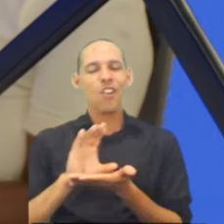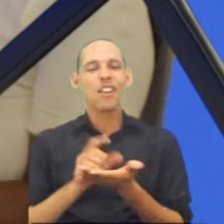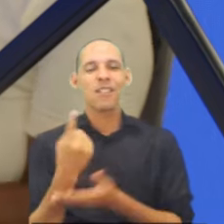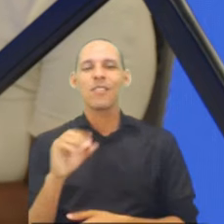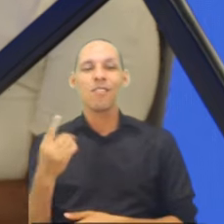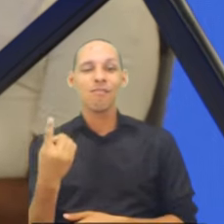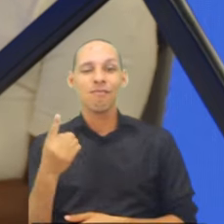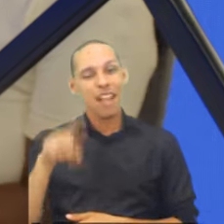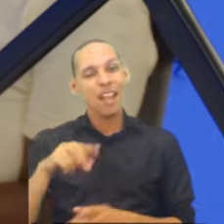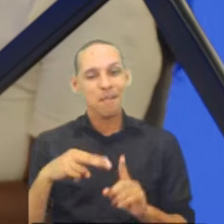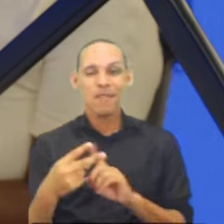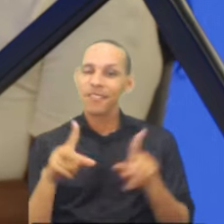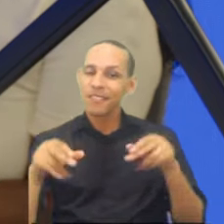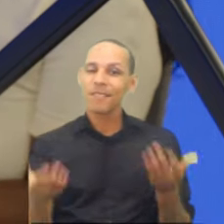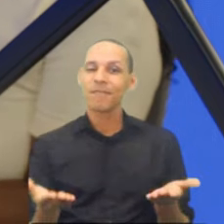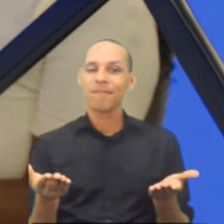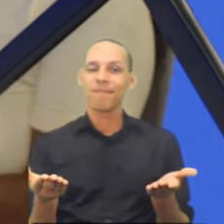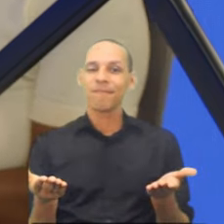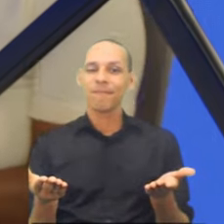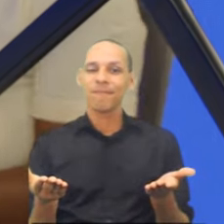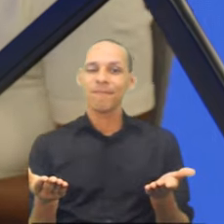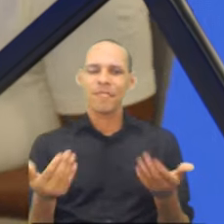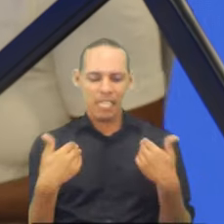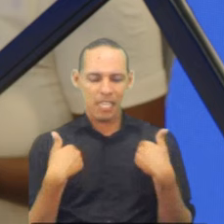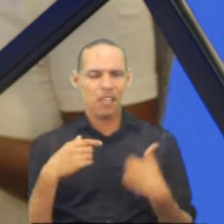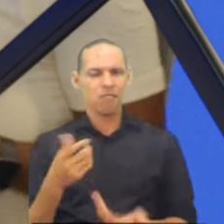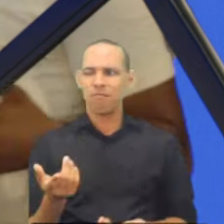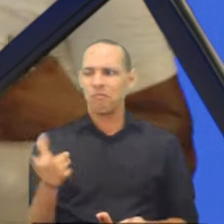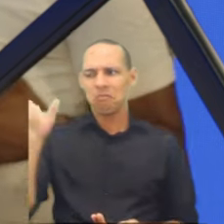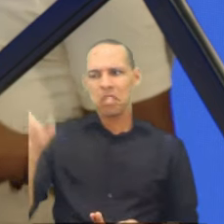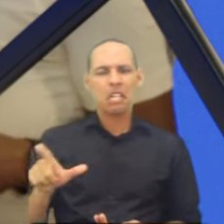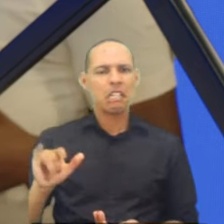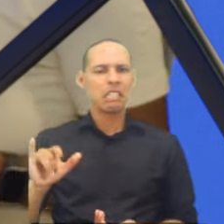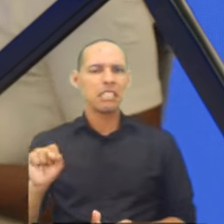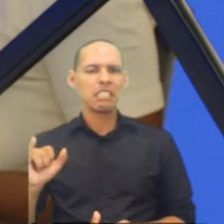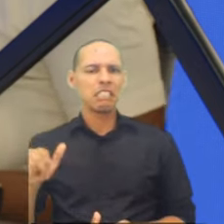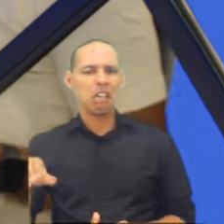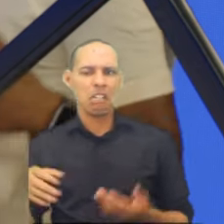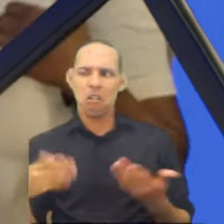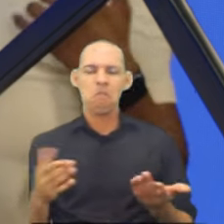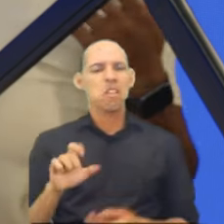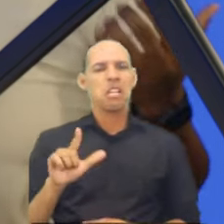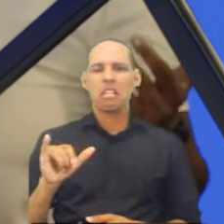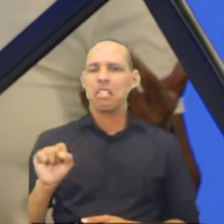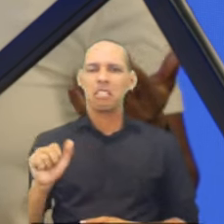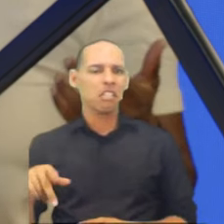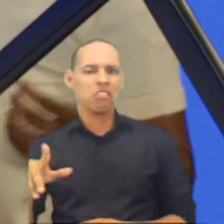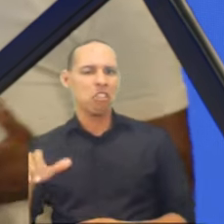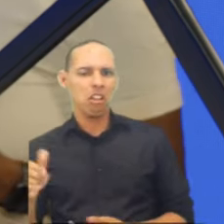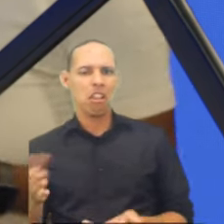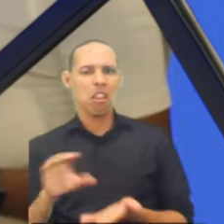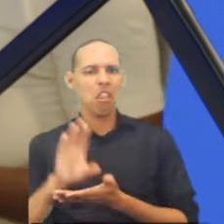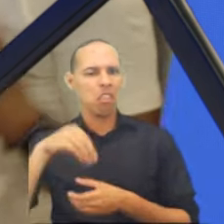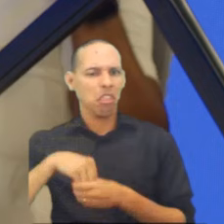criou conselheira 101 foi com essa perspectiva não por que tem só eu ou ou a Lisiane ou ou